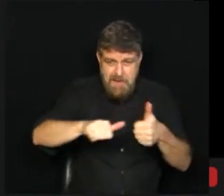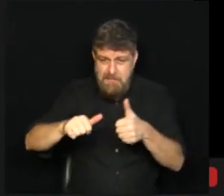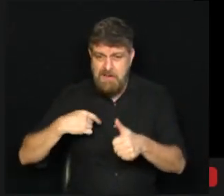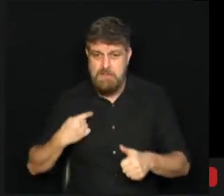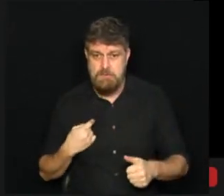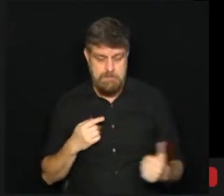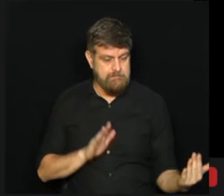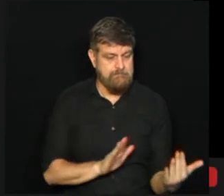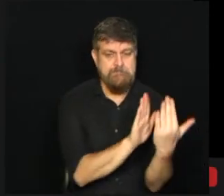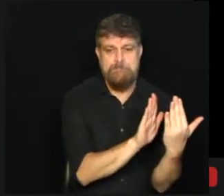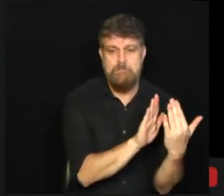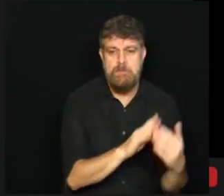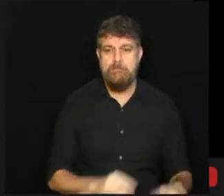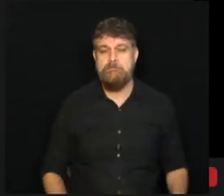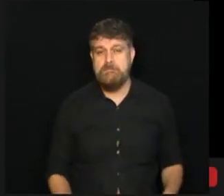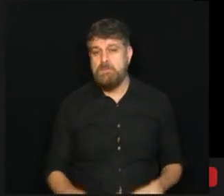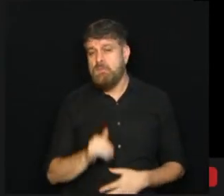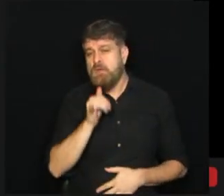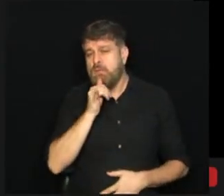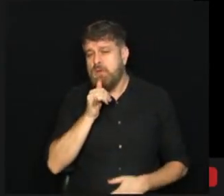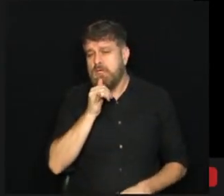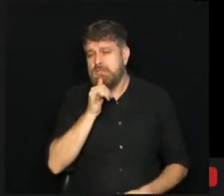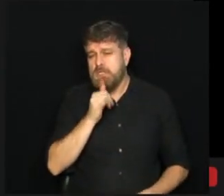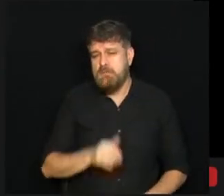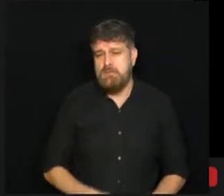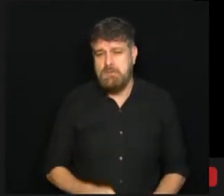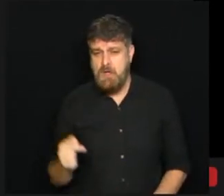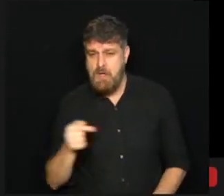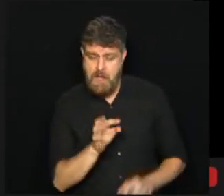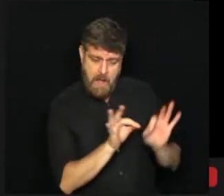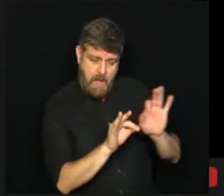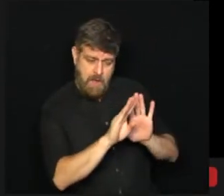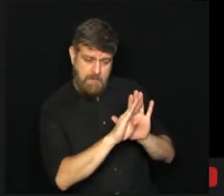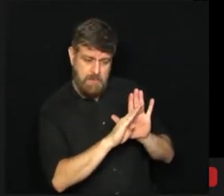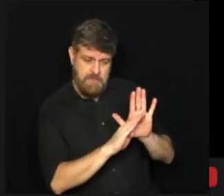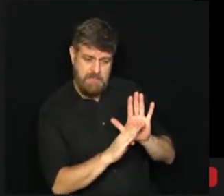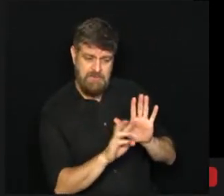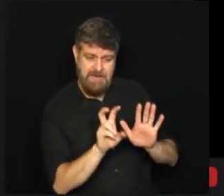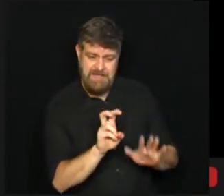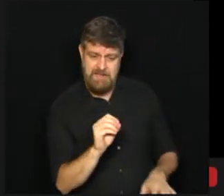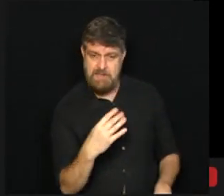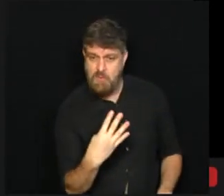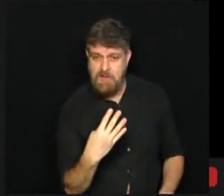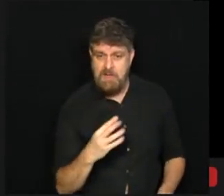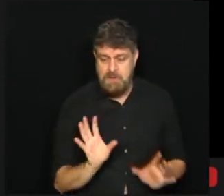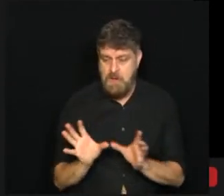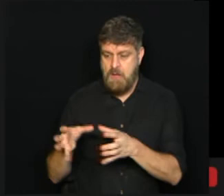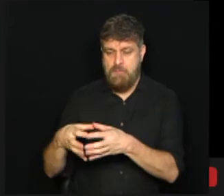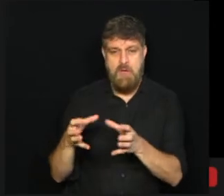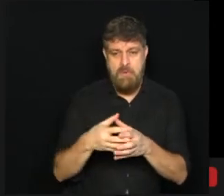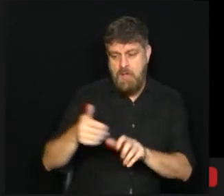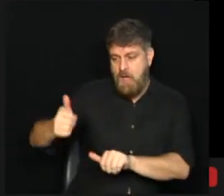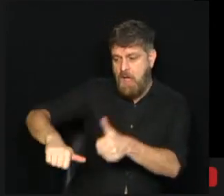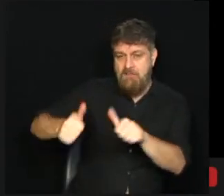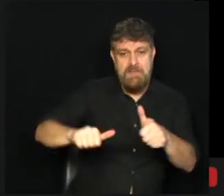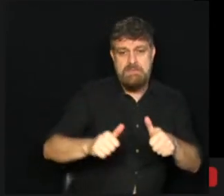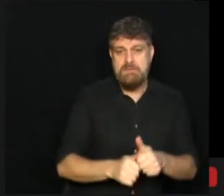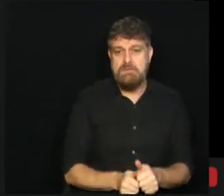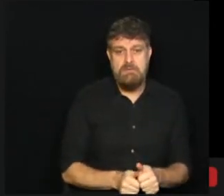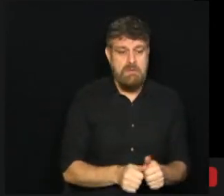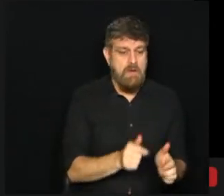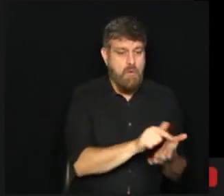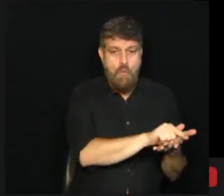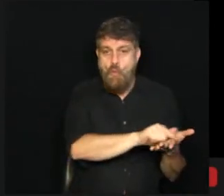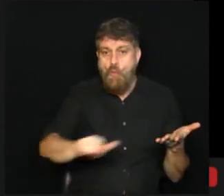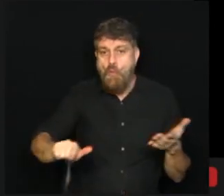né? Esse caso, por exemplo, desse projeto 504, ele não passou por comissões. Foi feito